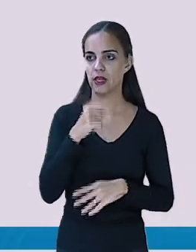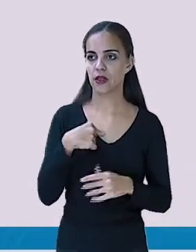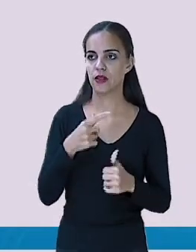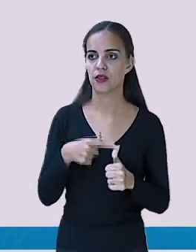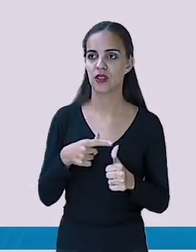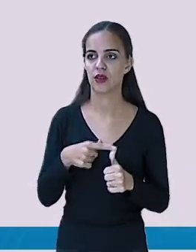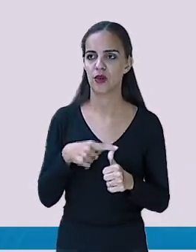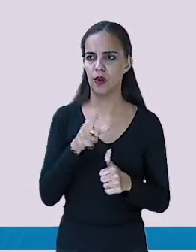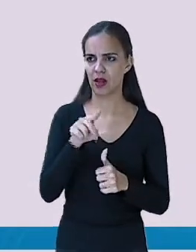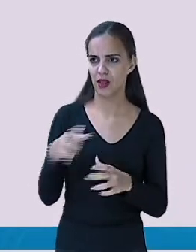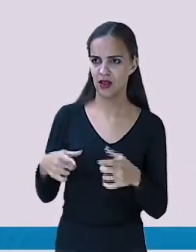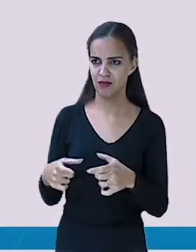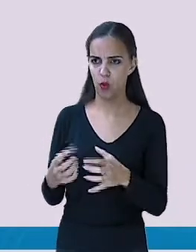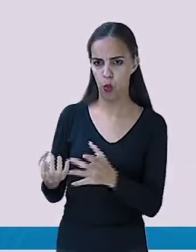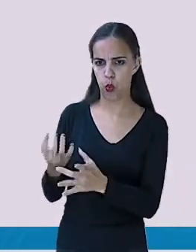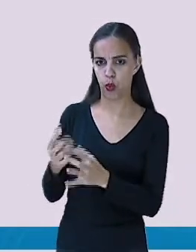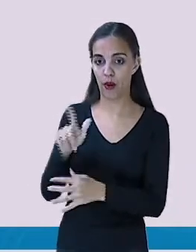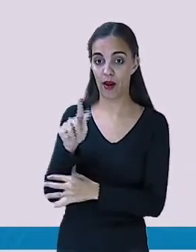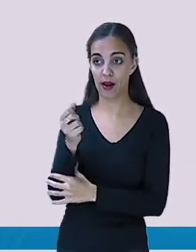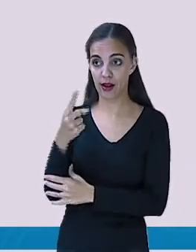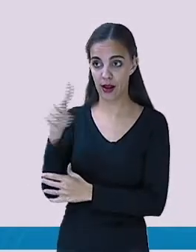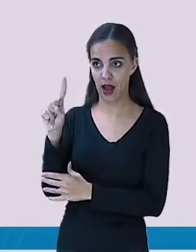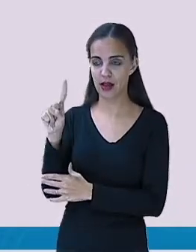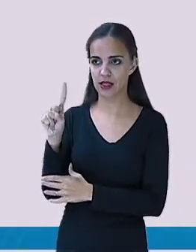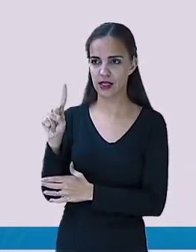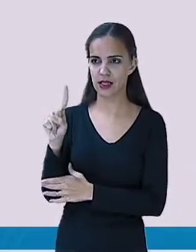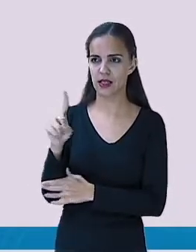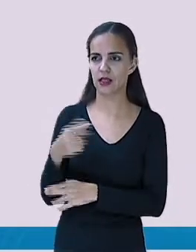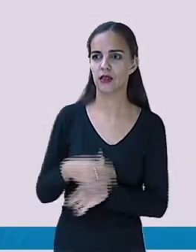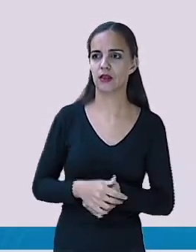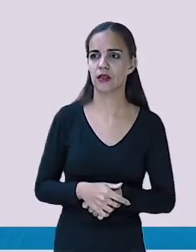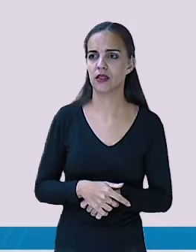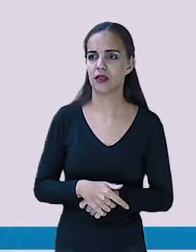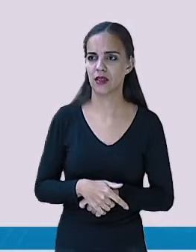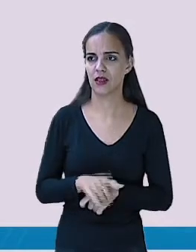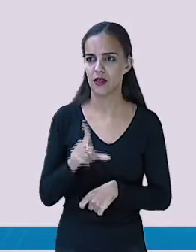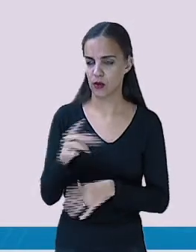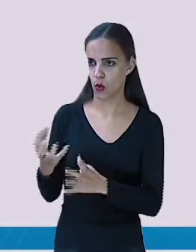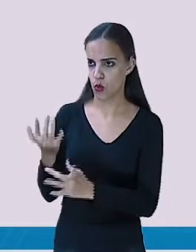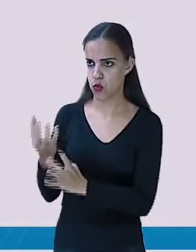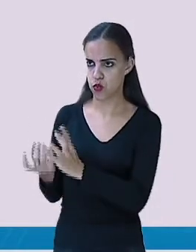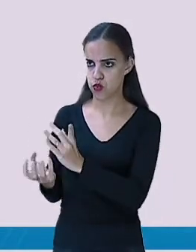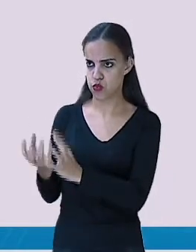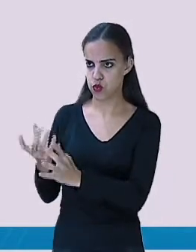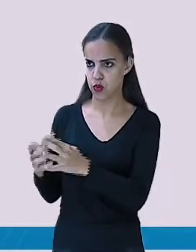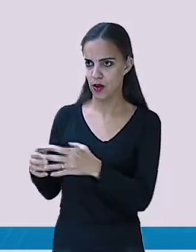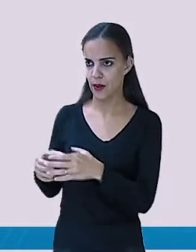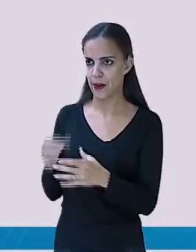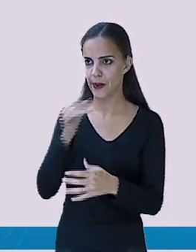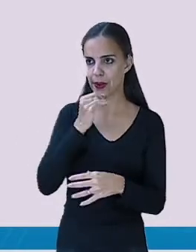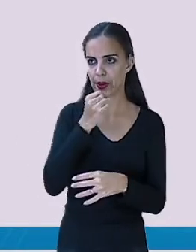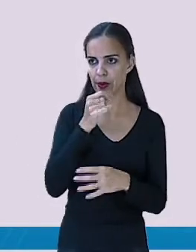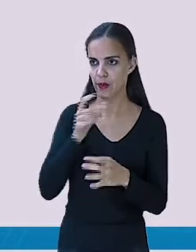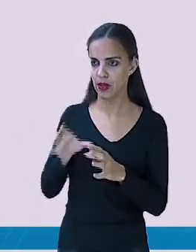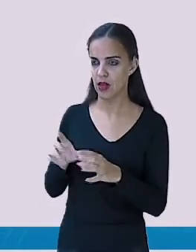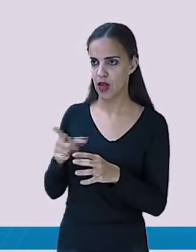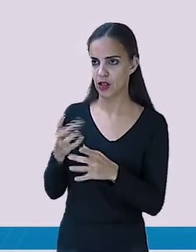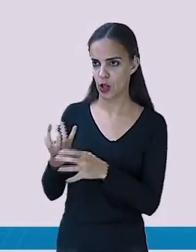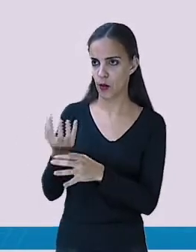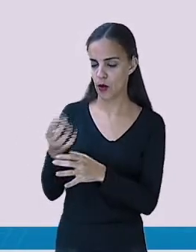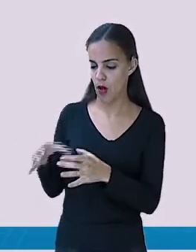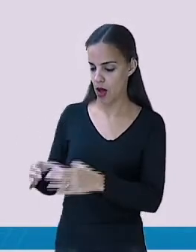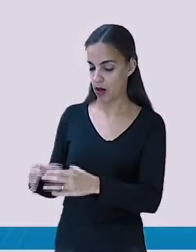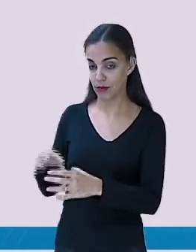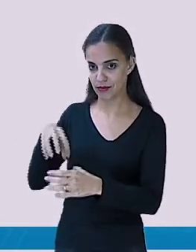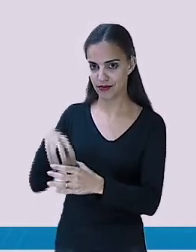lá no fogão a gás o gás está sendo queimado por isso que tem o fogo né